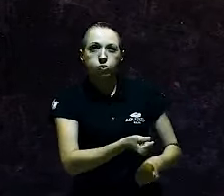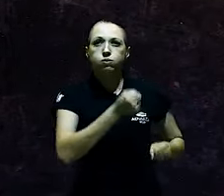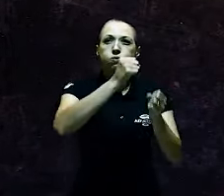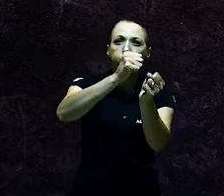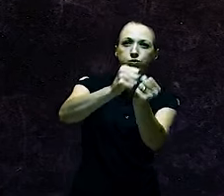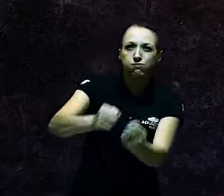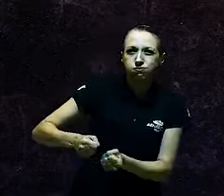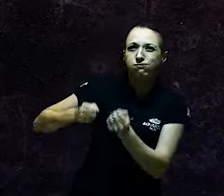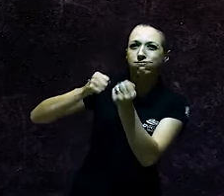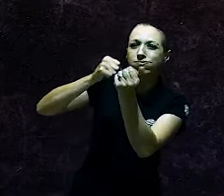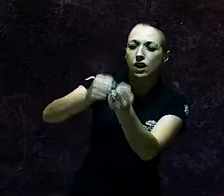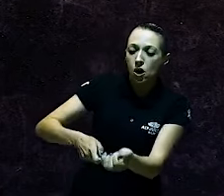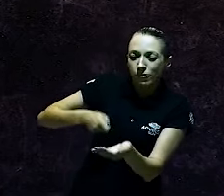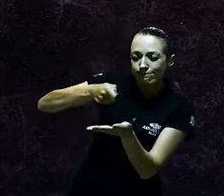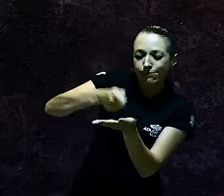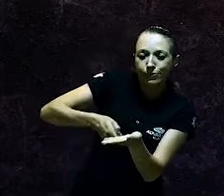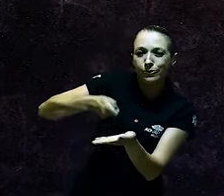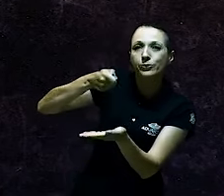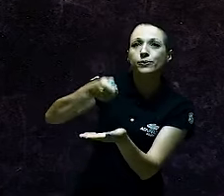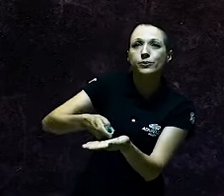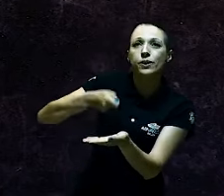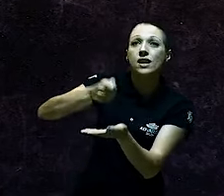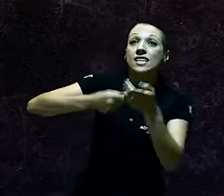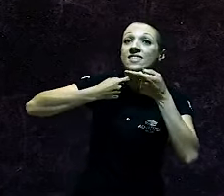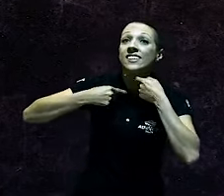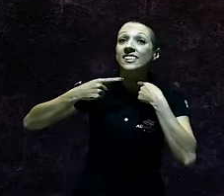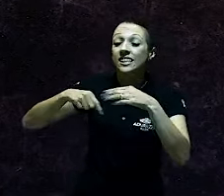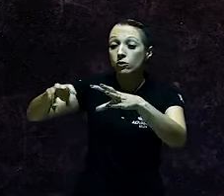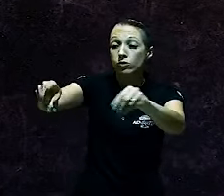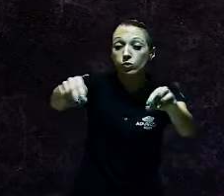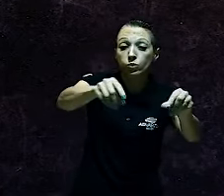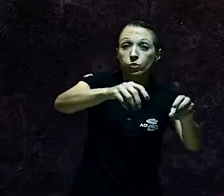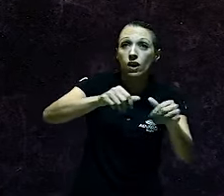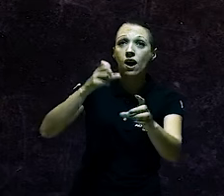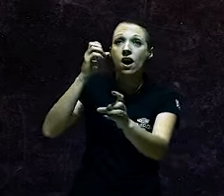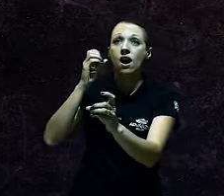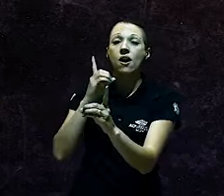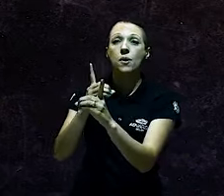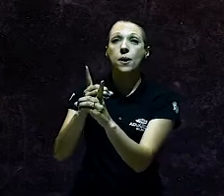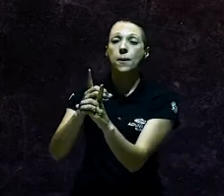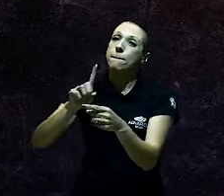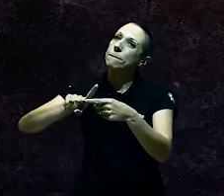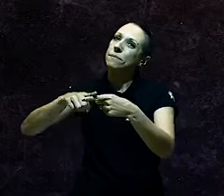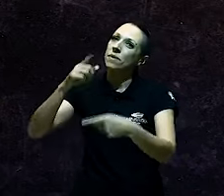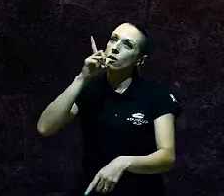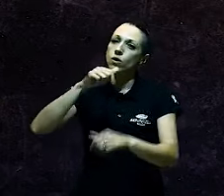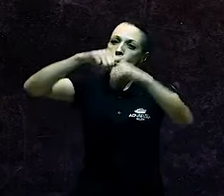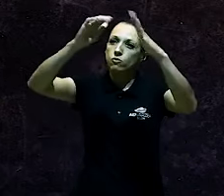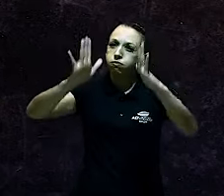por alcançar a terra. Mas não podiam, porque o mar ia se tornando cada vez mais